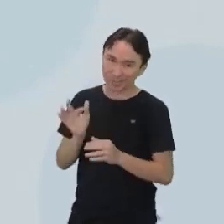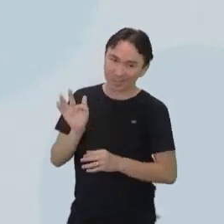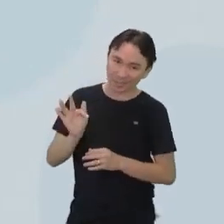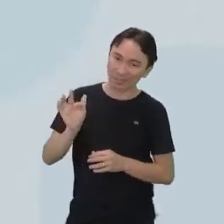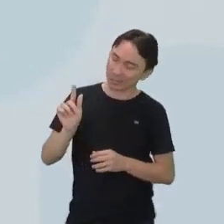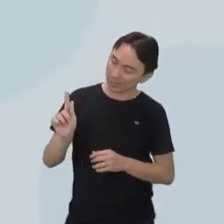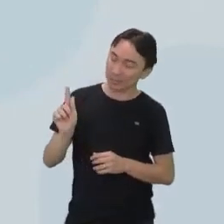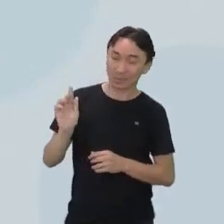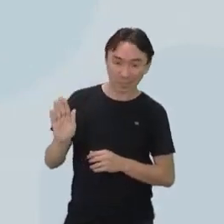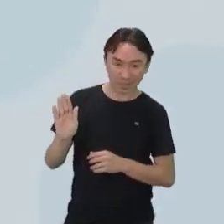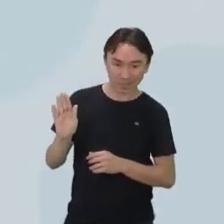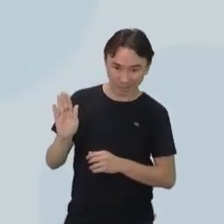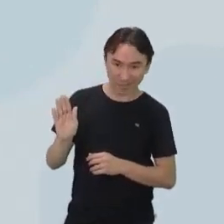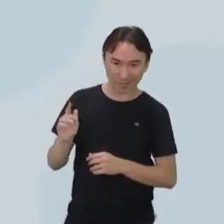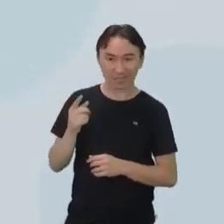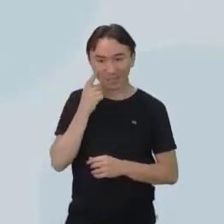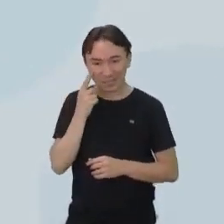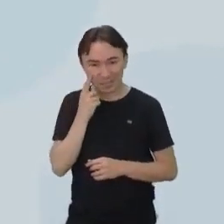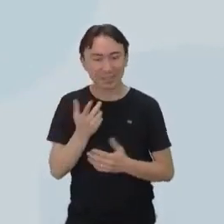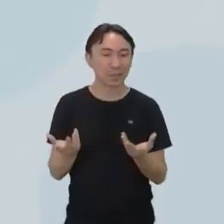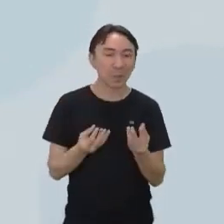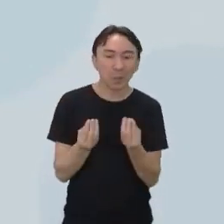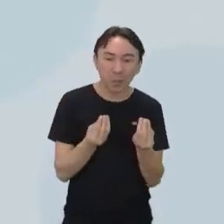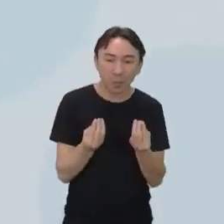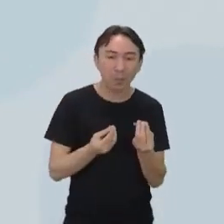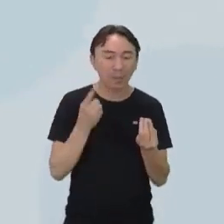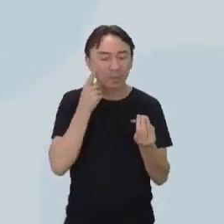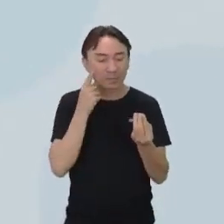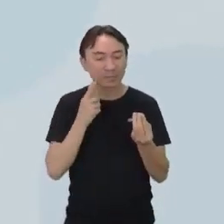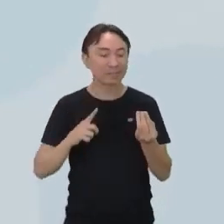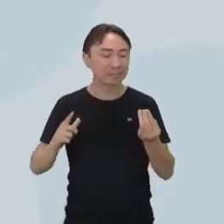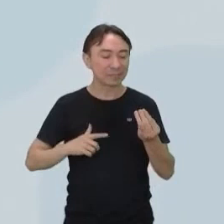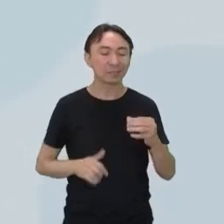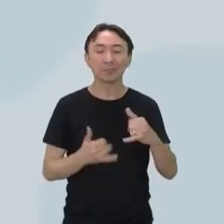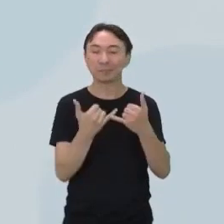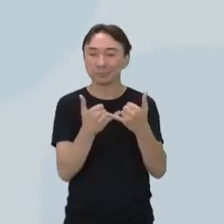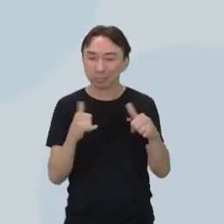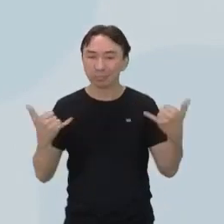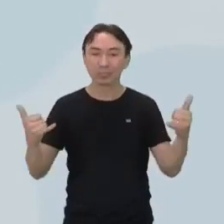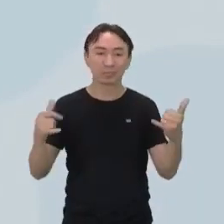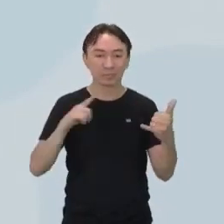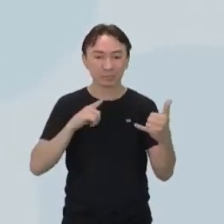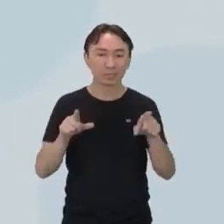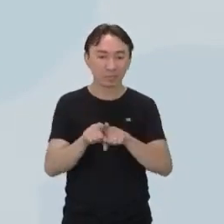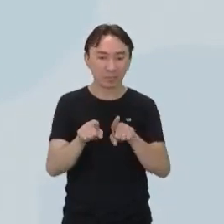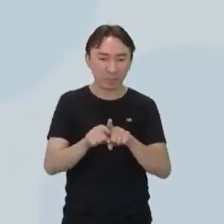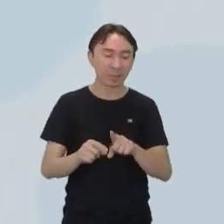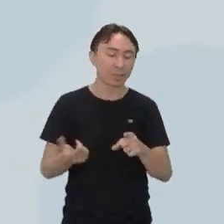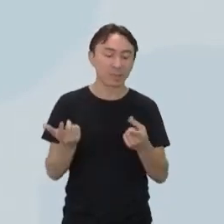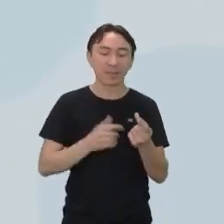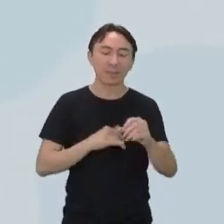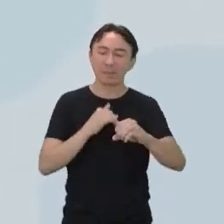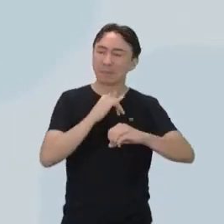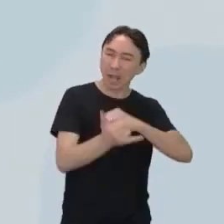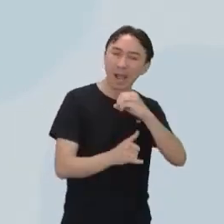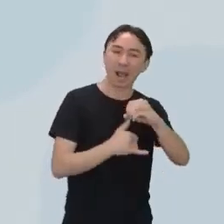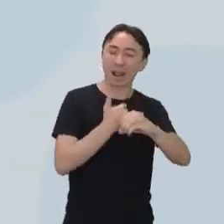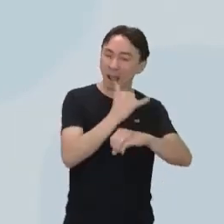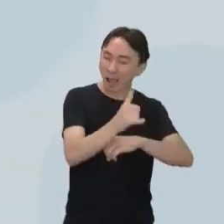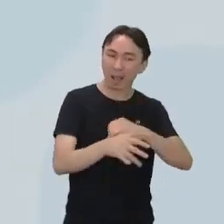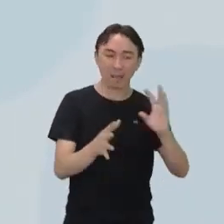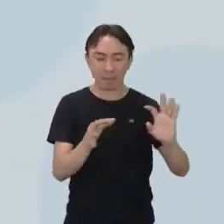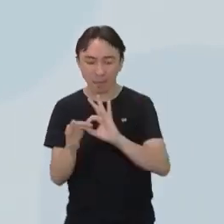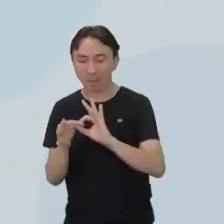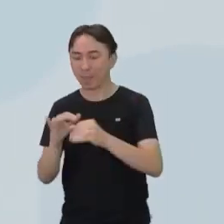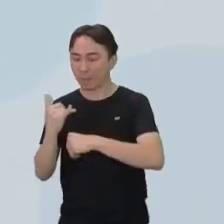configuração eletrônica e também as características da camada de valência e também as interações atômicas, ok? Então, a